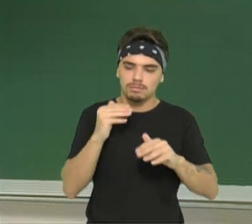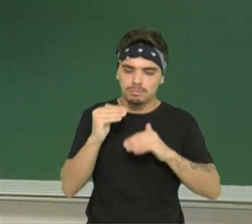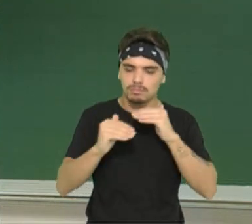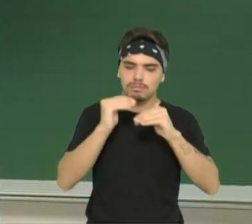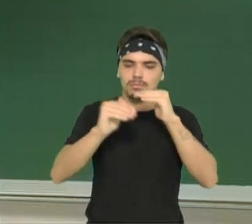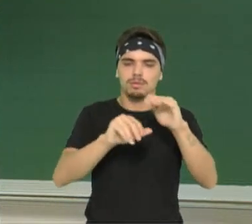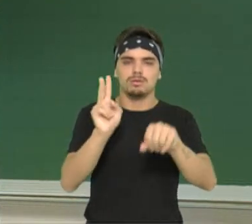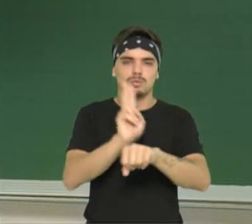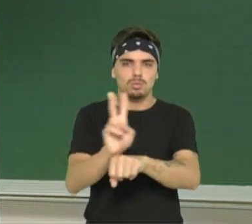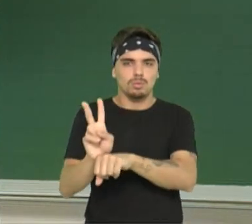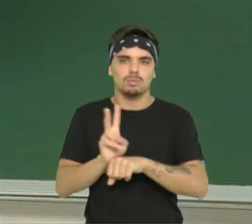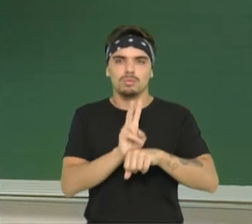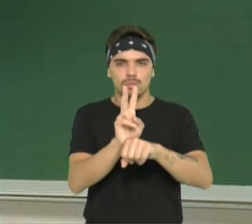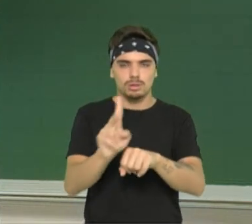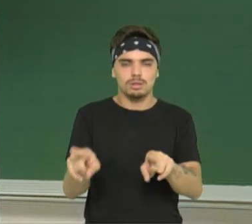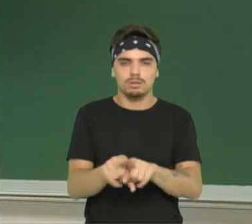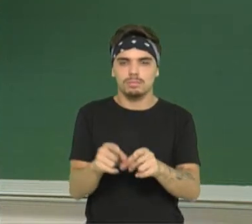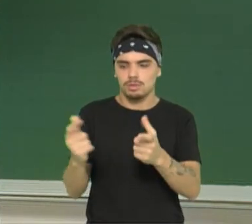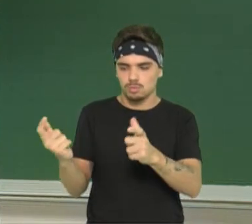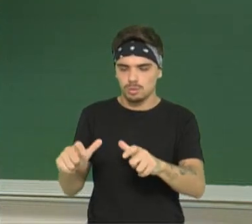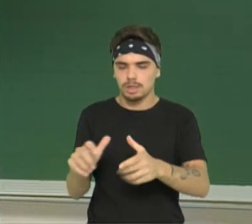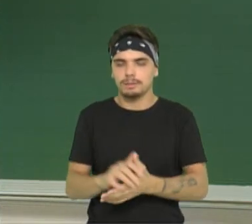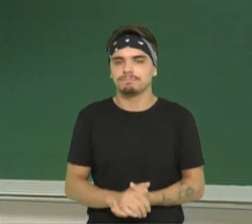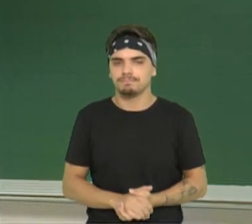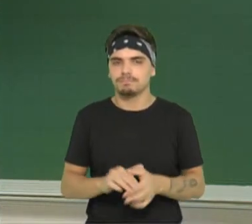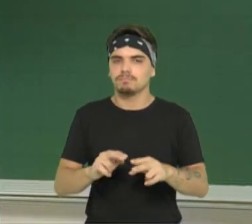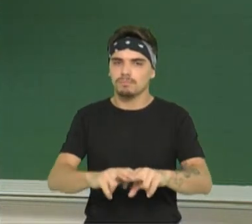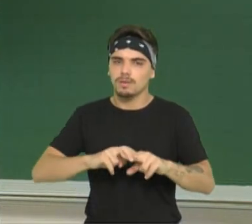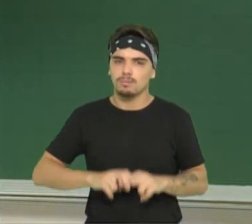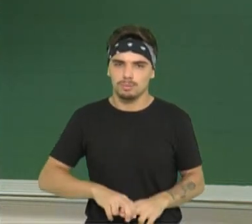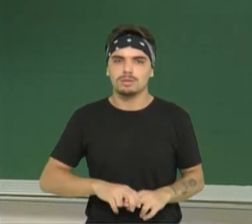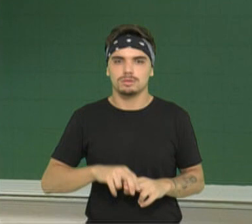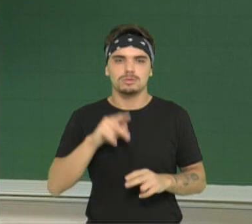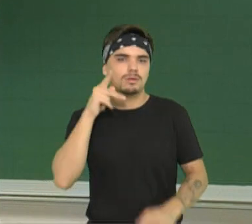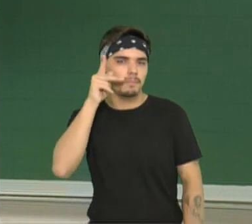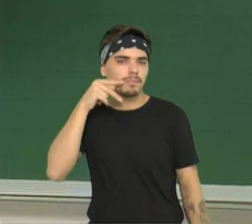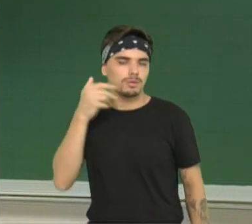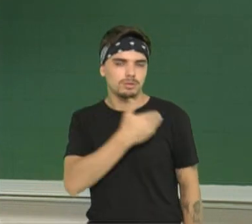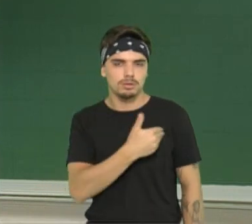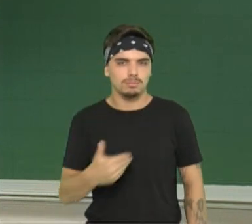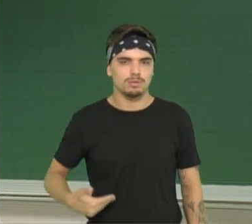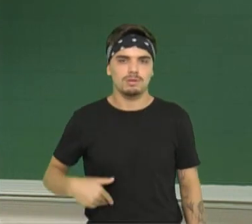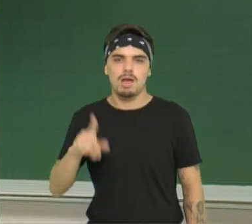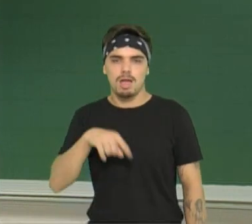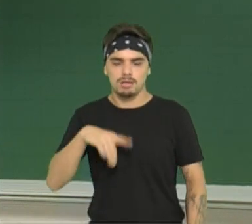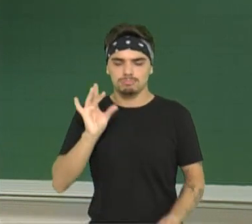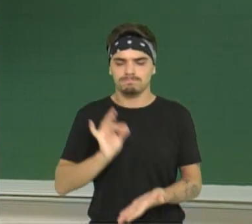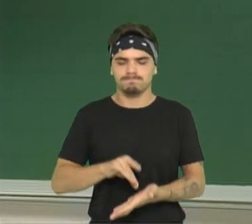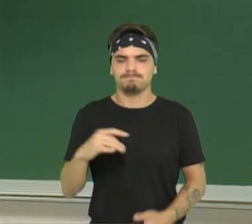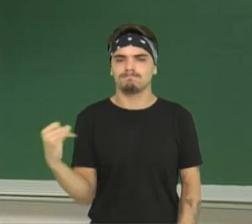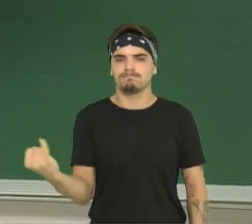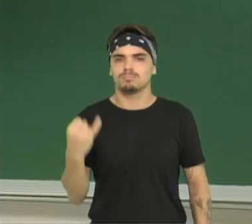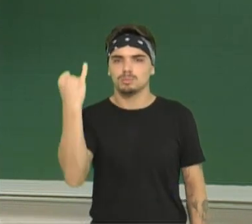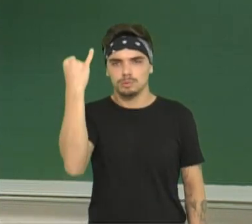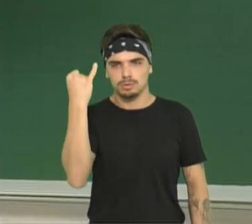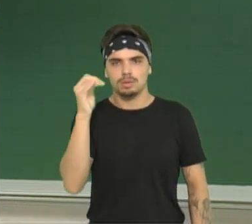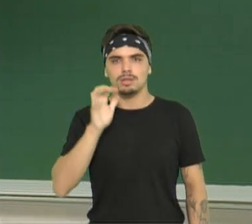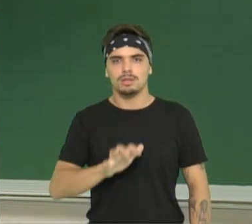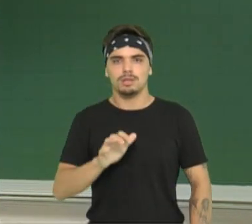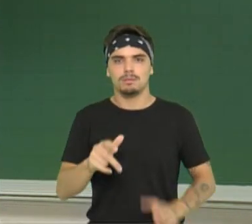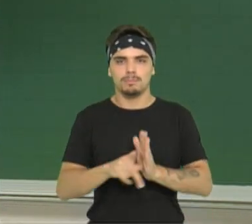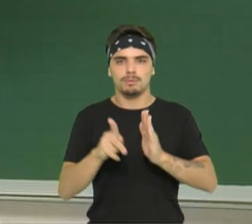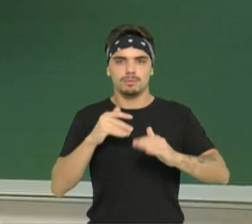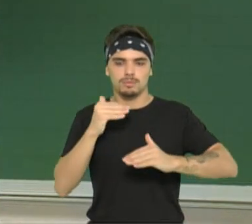evolução e o cuidado com o ambiente. Então essas políticas públicas elas são extremamente importantes nesse caso